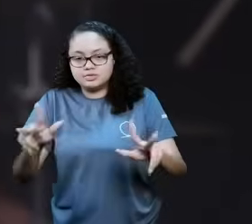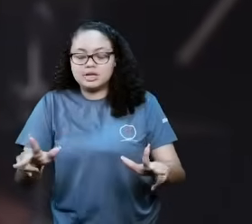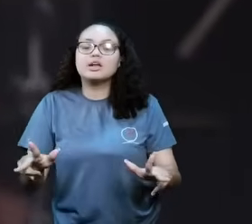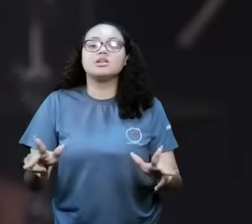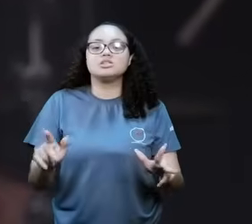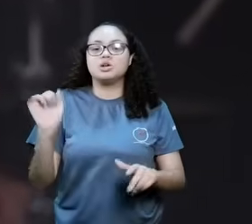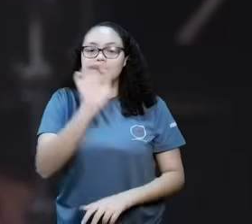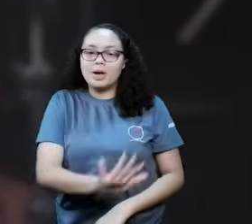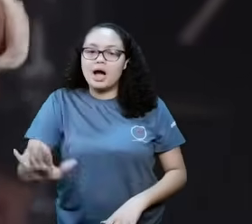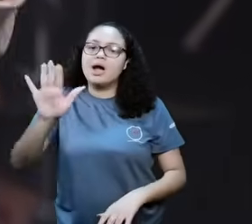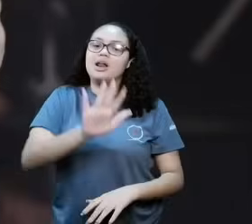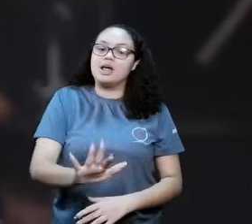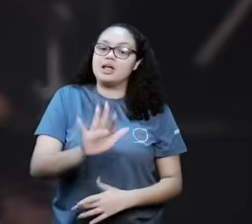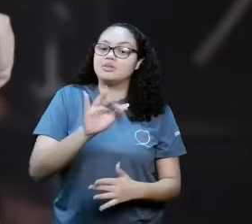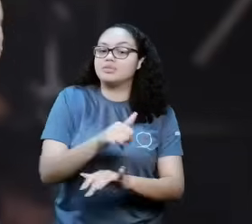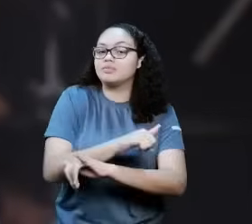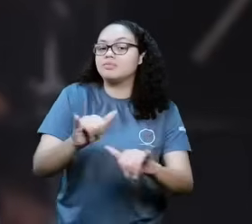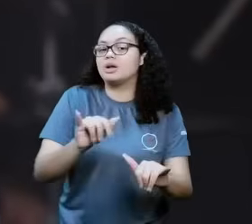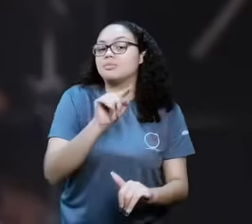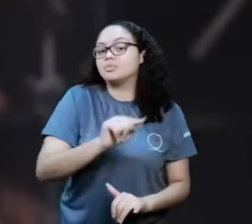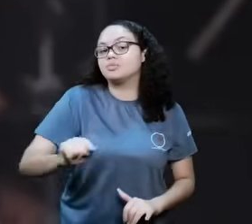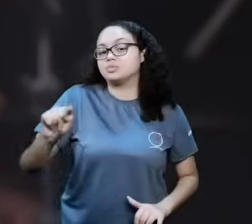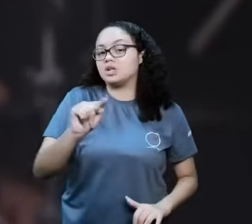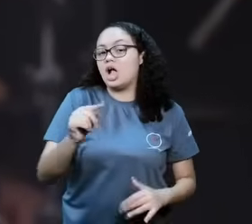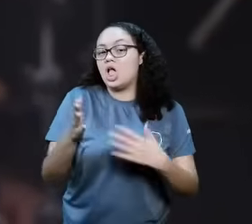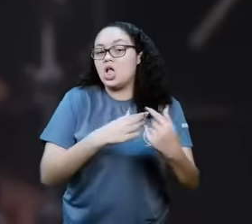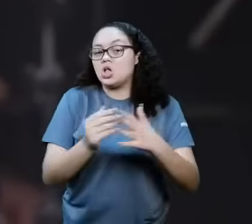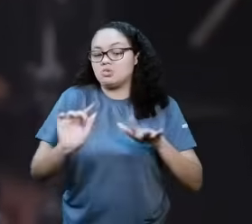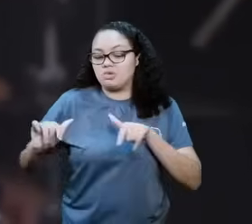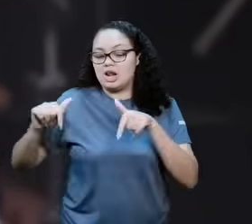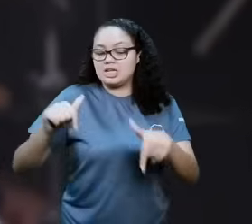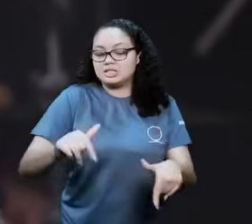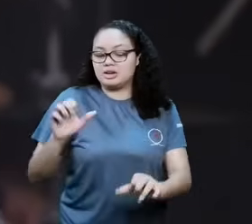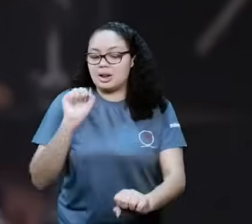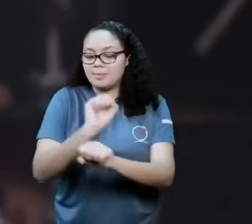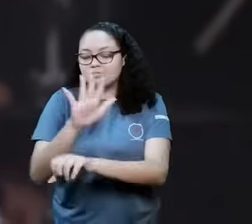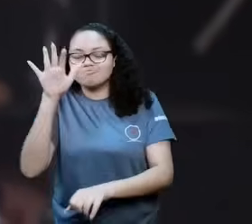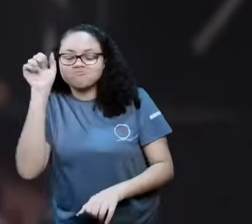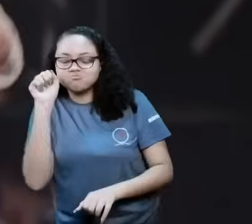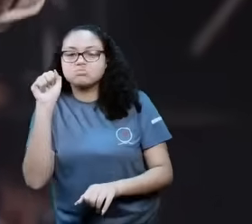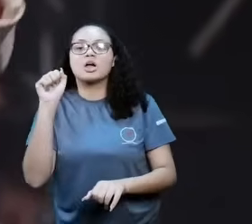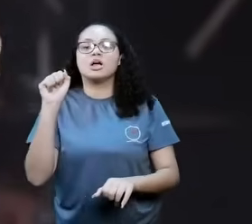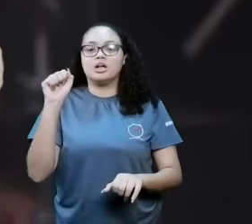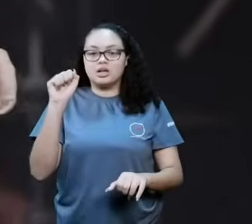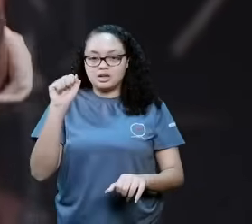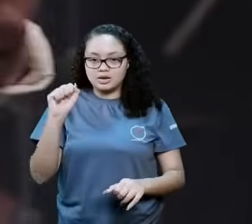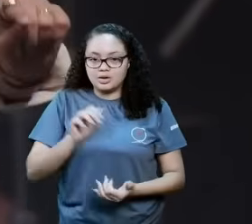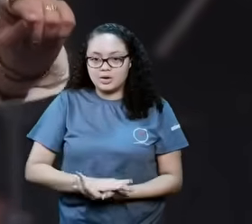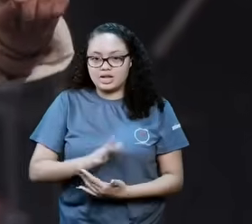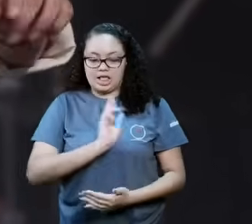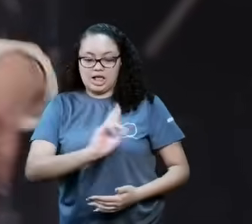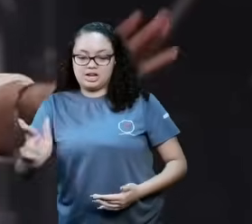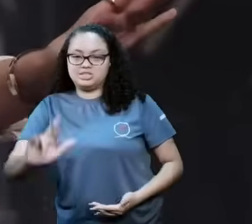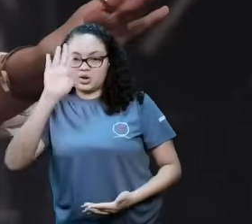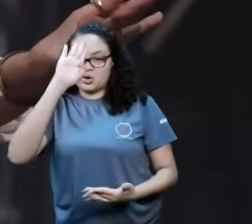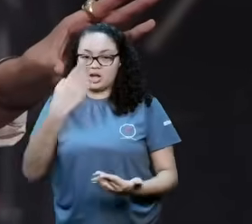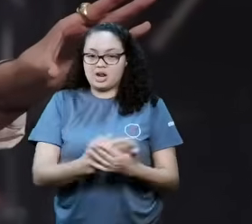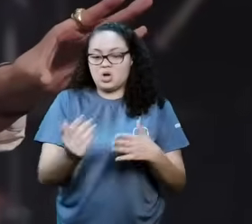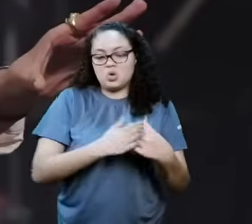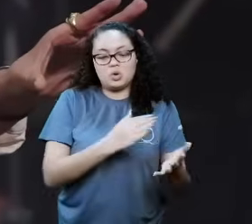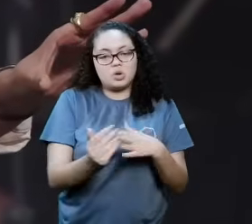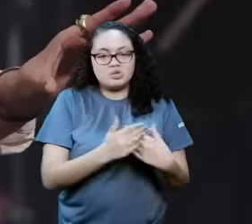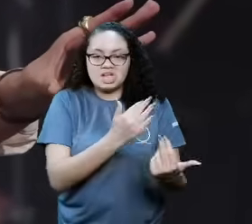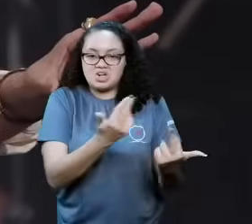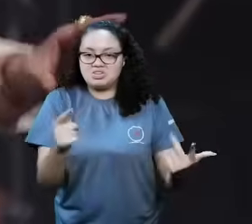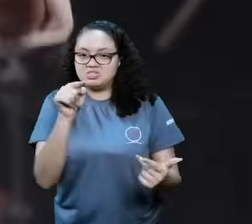Uma realidade precisa ser tida: qualquer reação nessa paralisia, independente de religião, crença ou qualquer coisa que